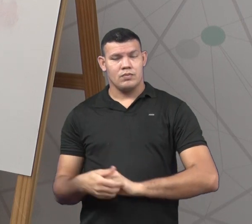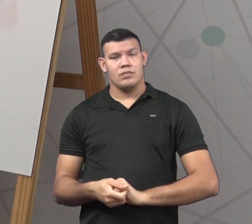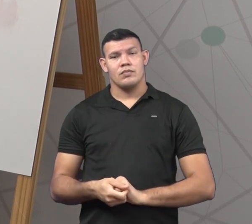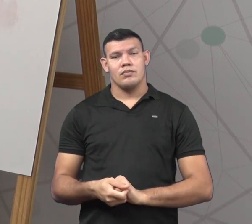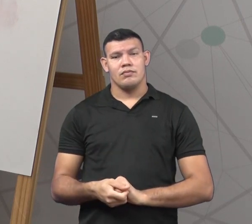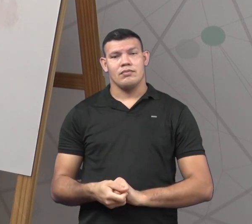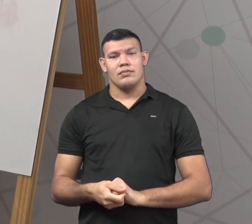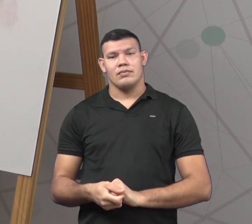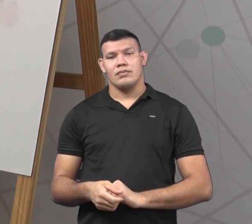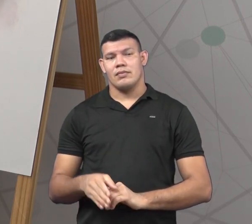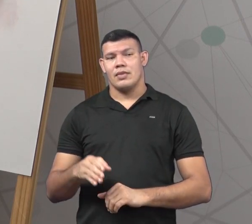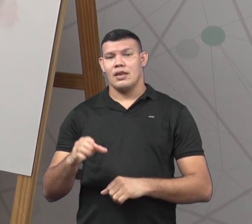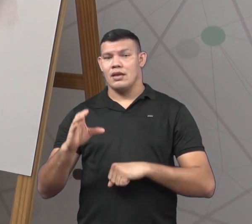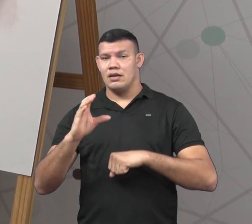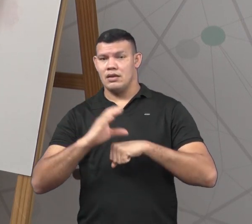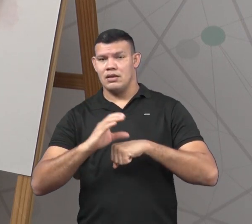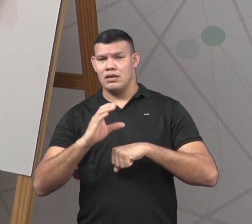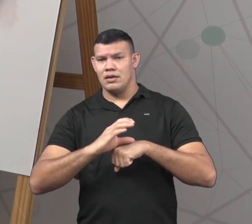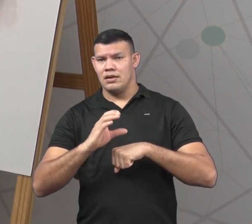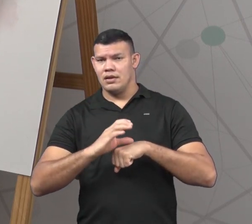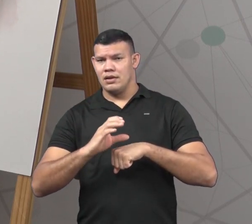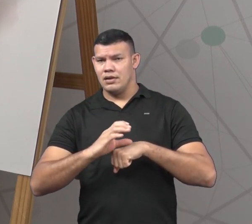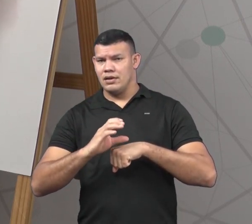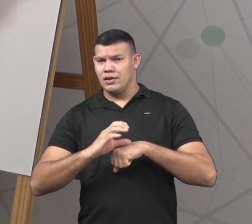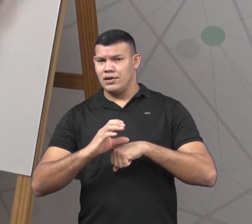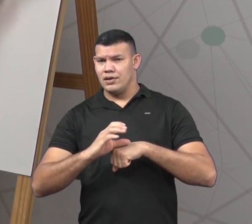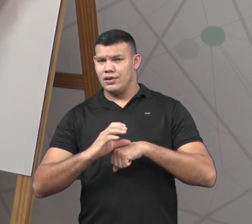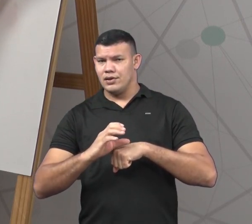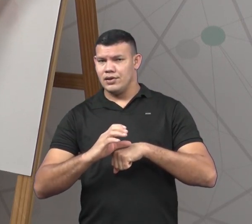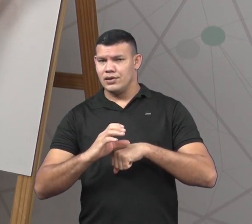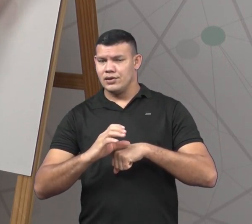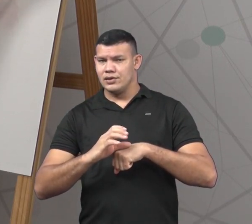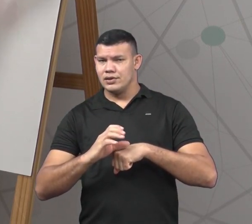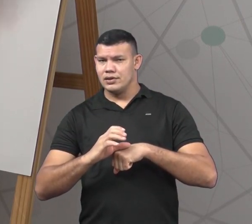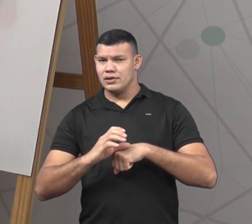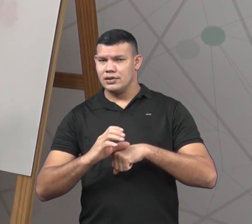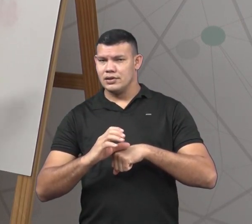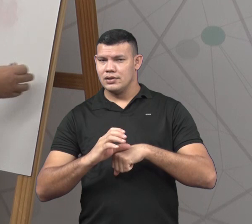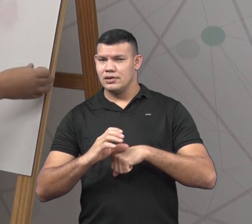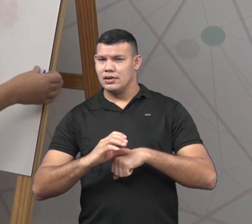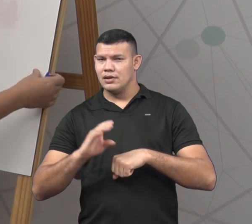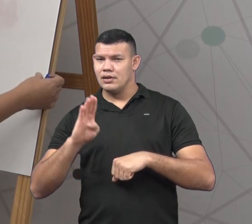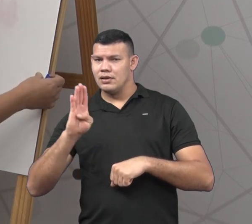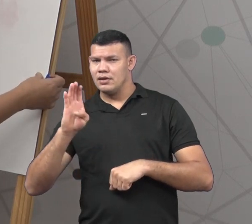para Belém, outro estado, olha só. É uma informação importante. Opa,